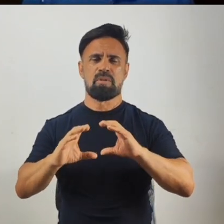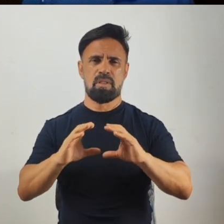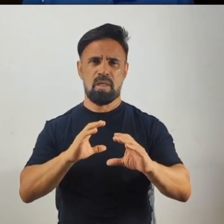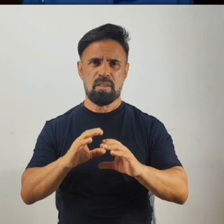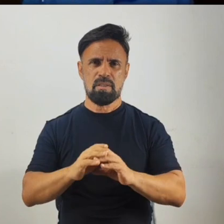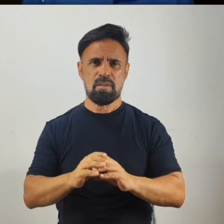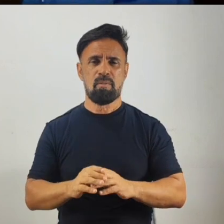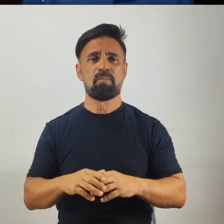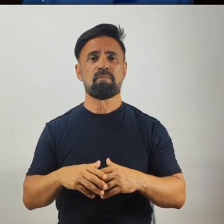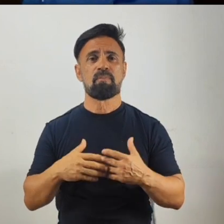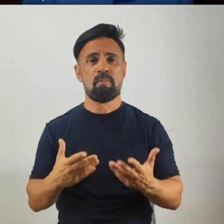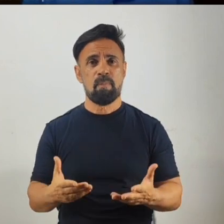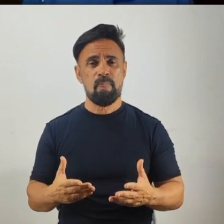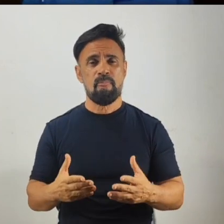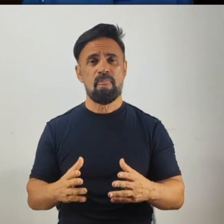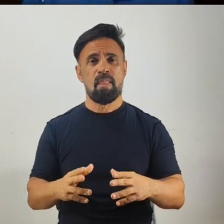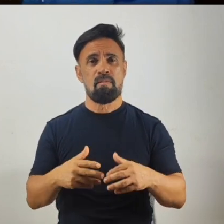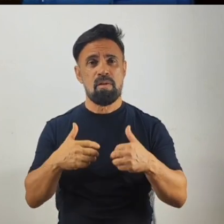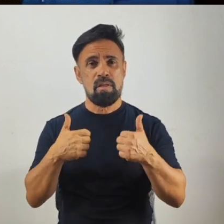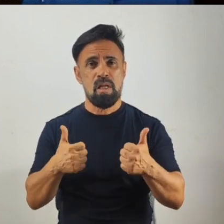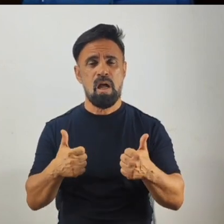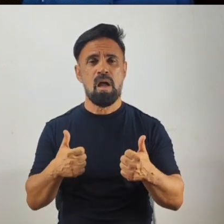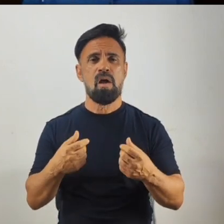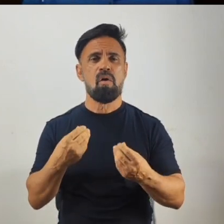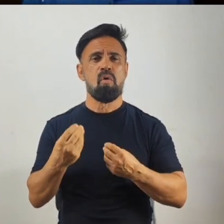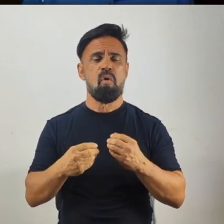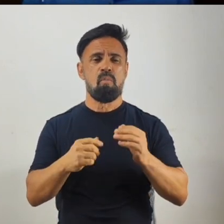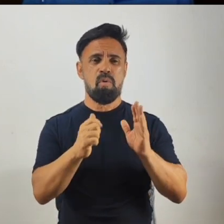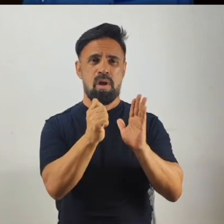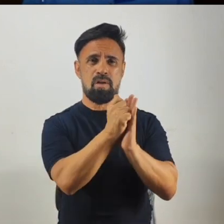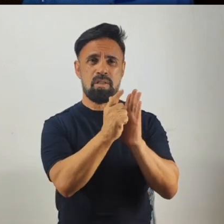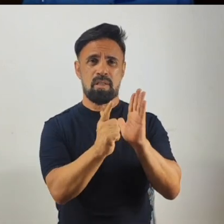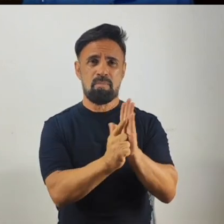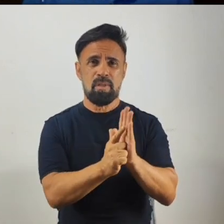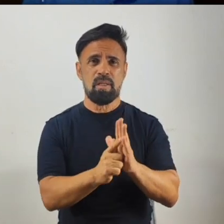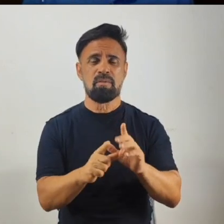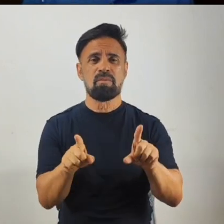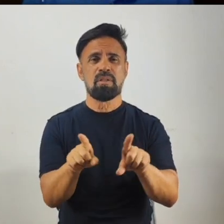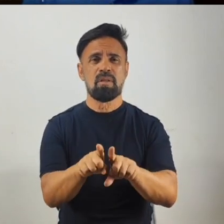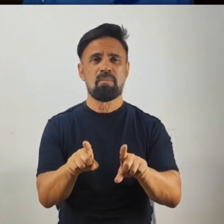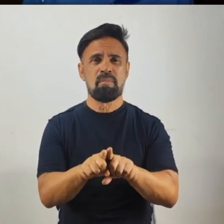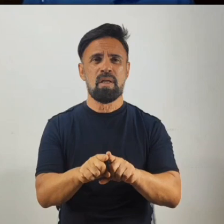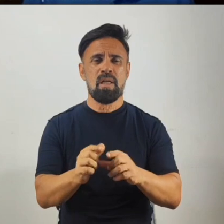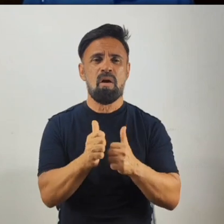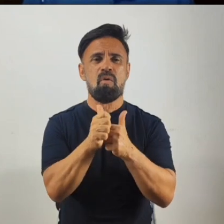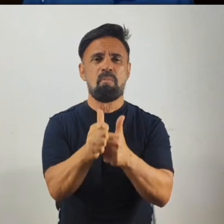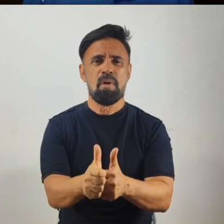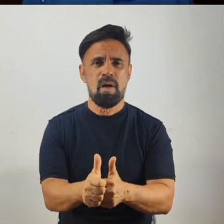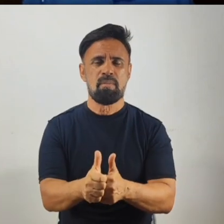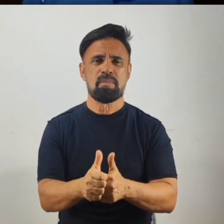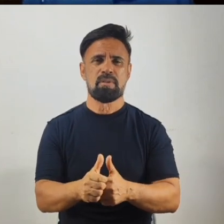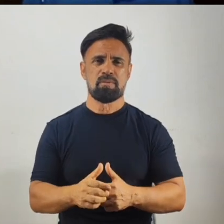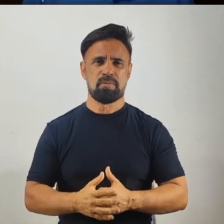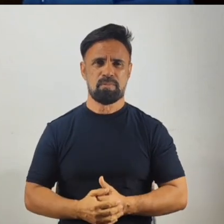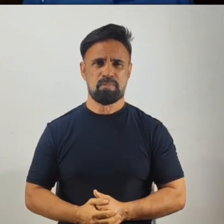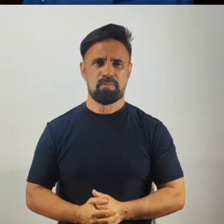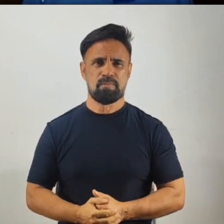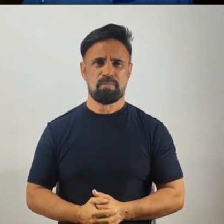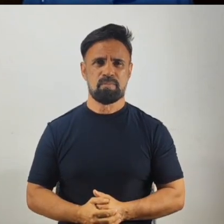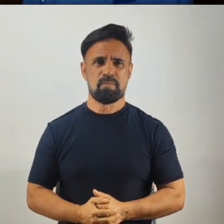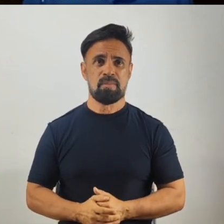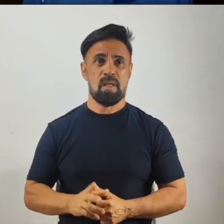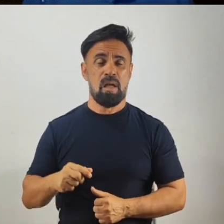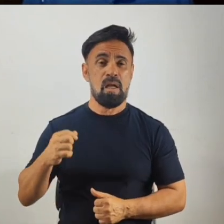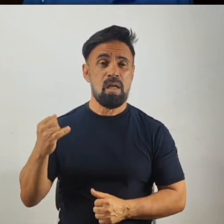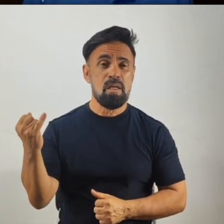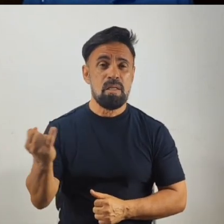e comunicação. Para isso, qualificar o método de agendamento e acompanhamento da